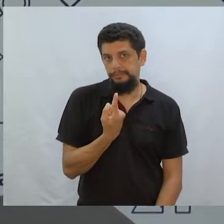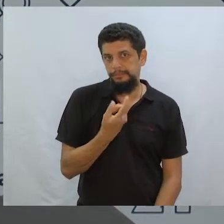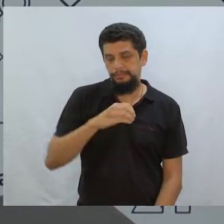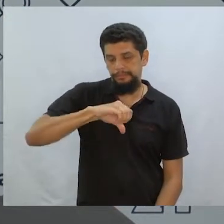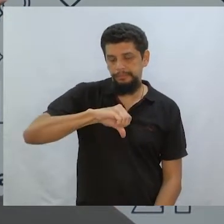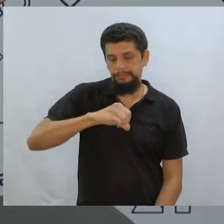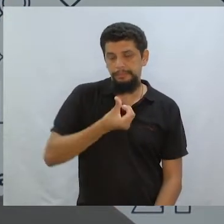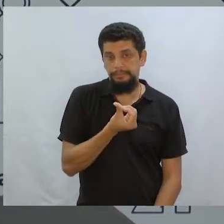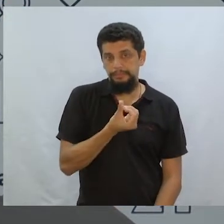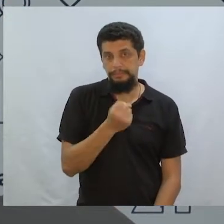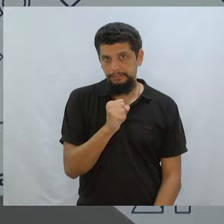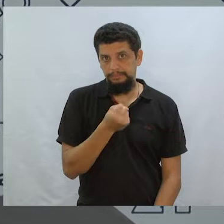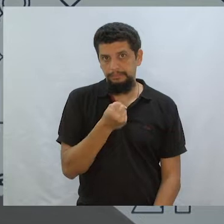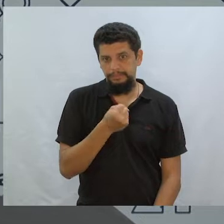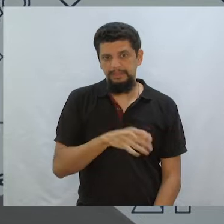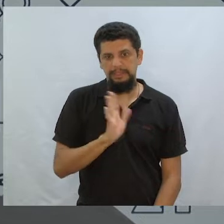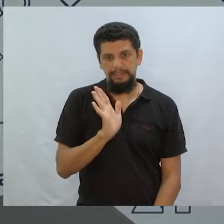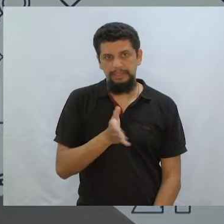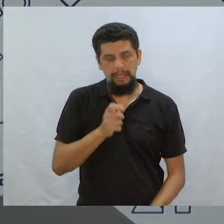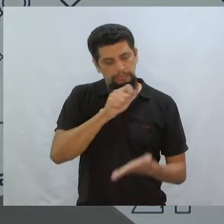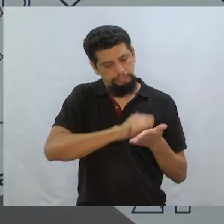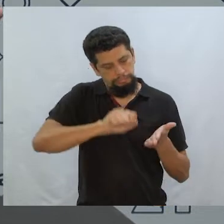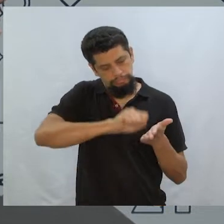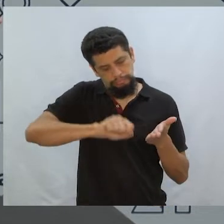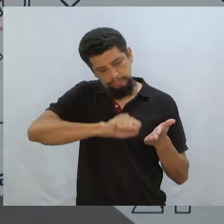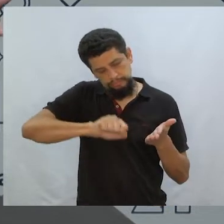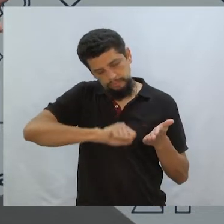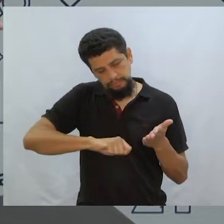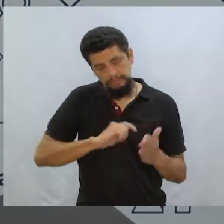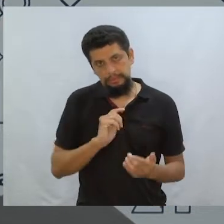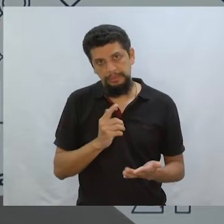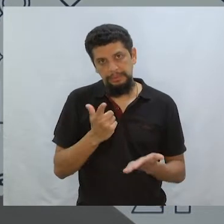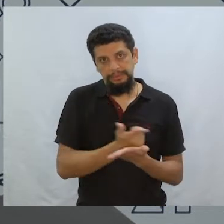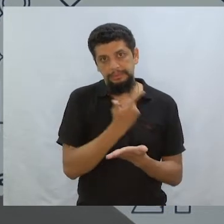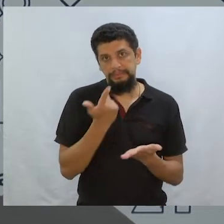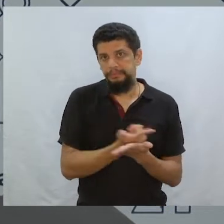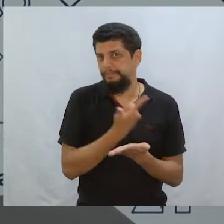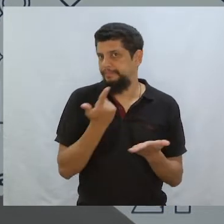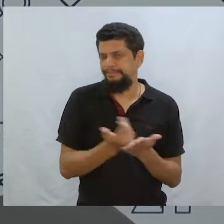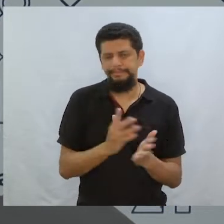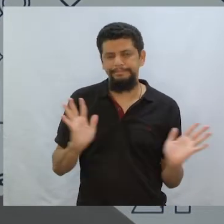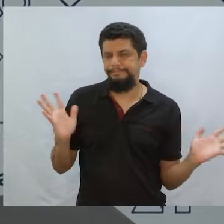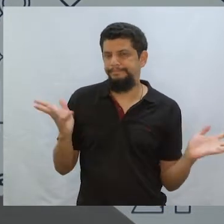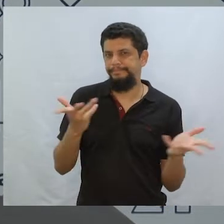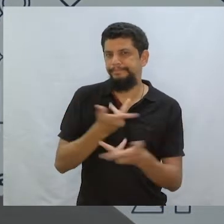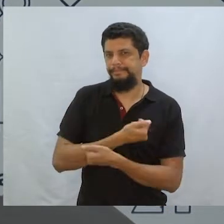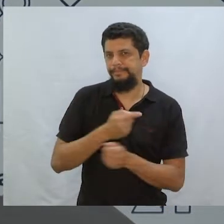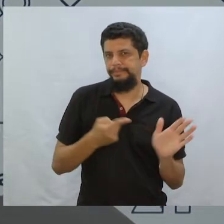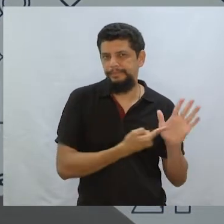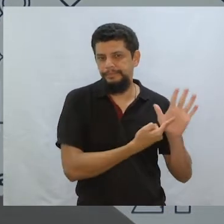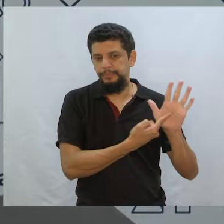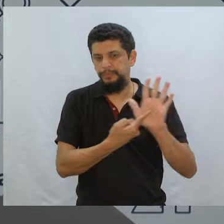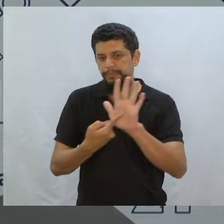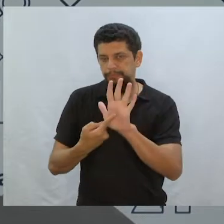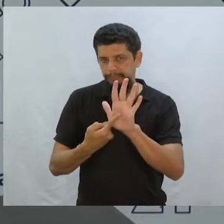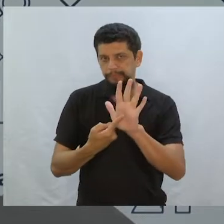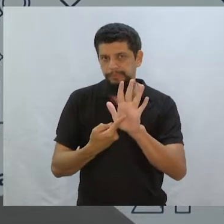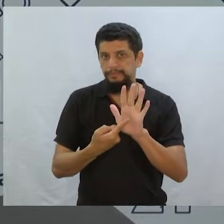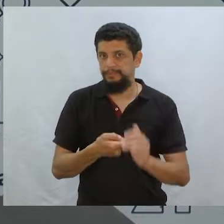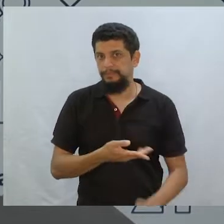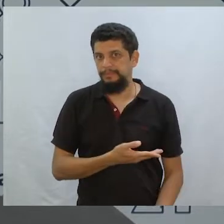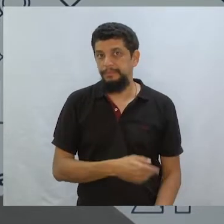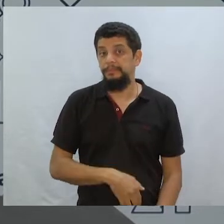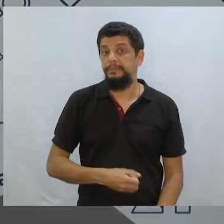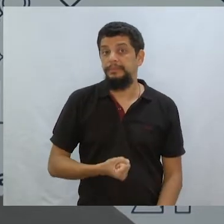pessoa jovem ainda em que já escreve obras fantásticas trouxe para vocês para